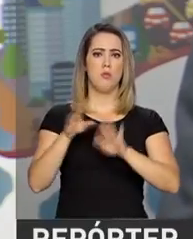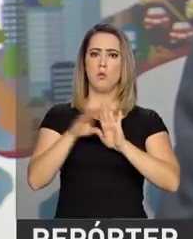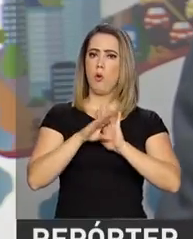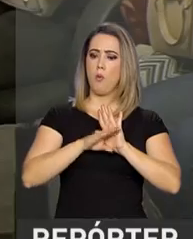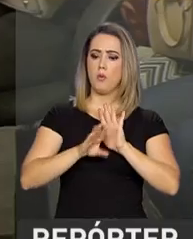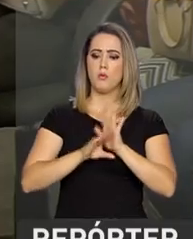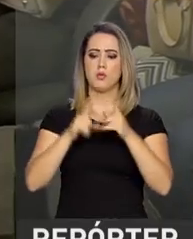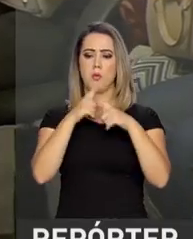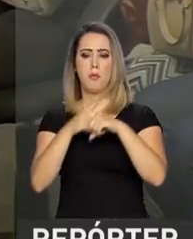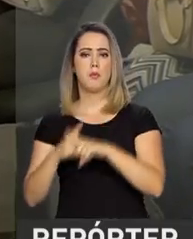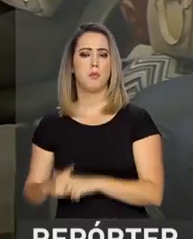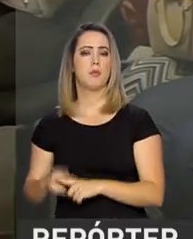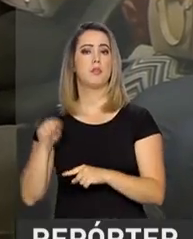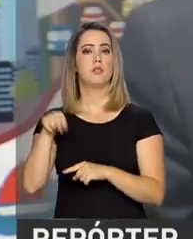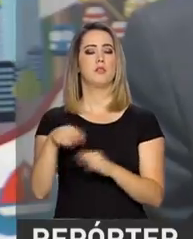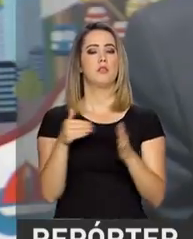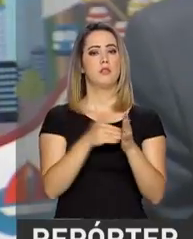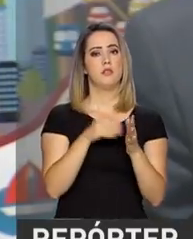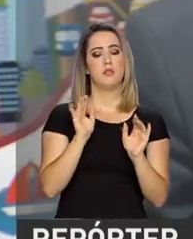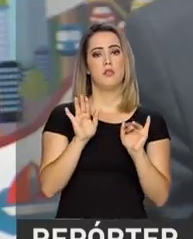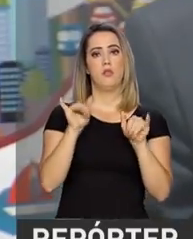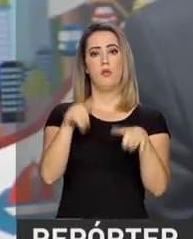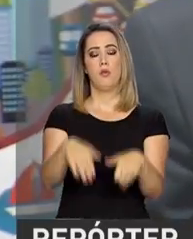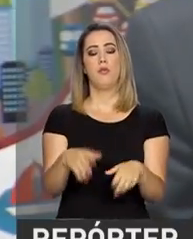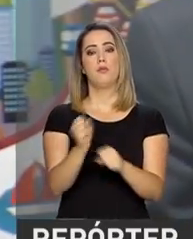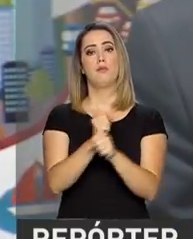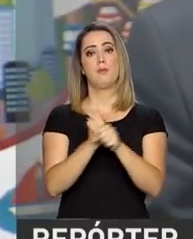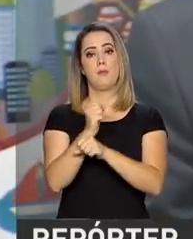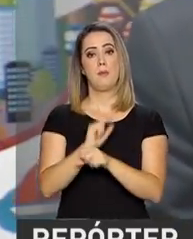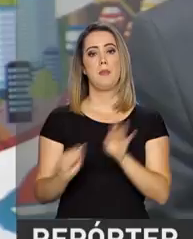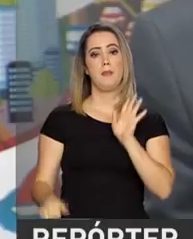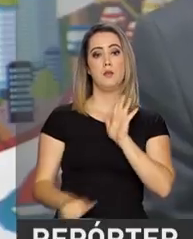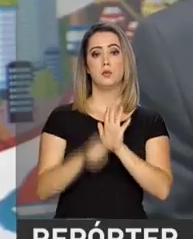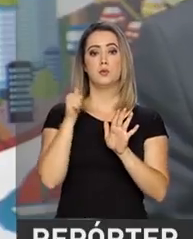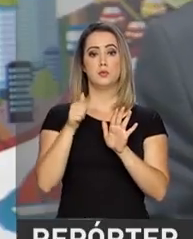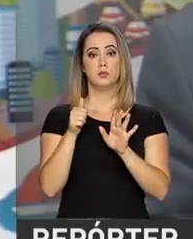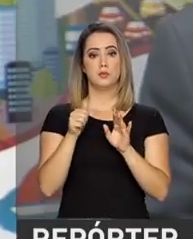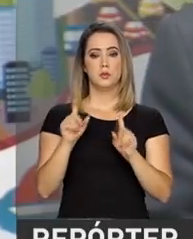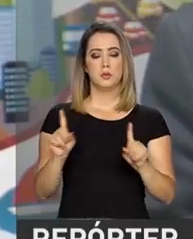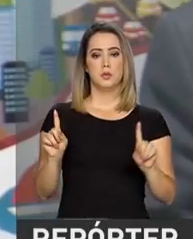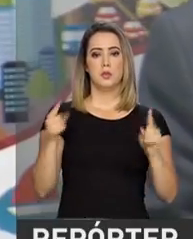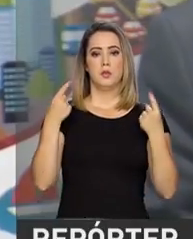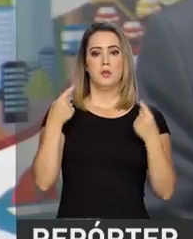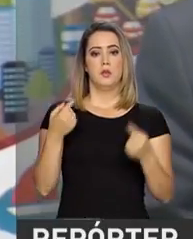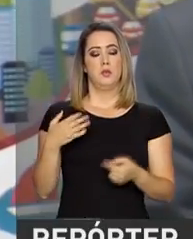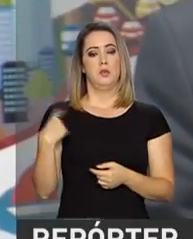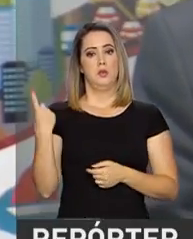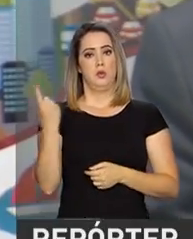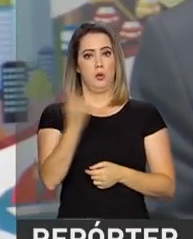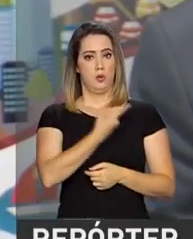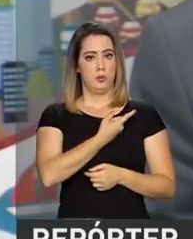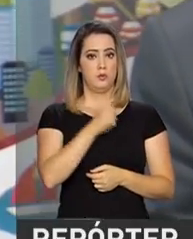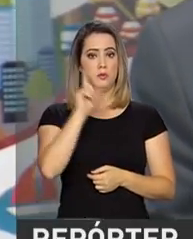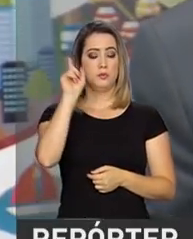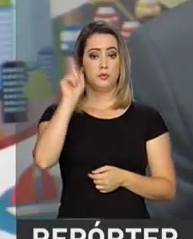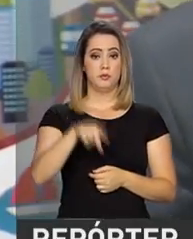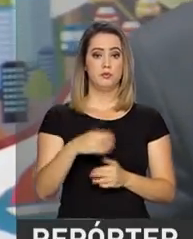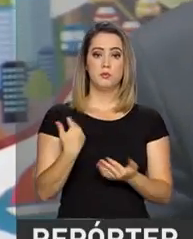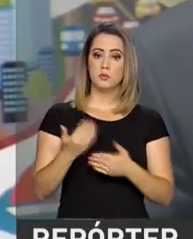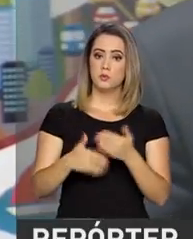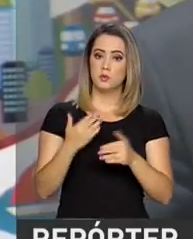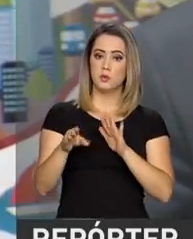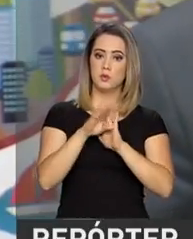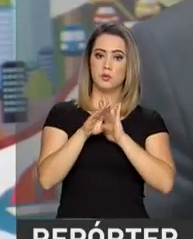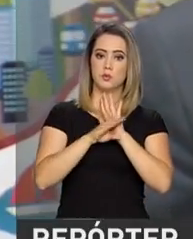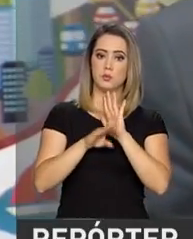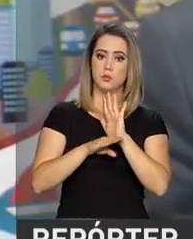de competições até o fim do ano. O nosso primeiro e maior desafio, meu e da minha equipe, era desenvolver um plano